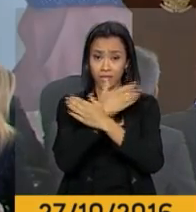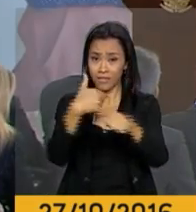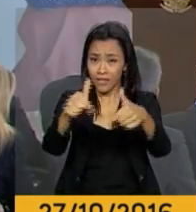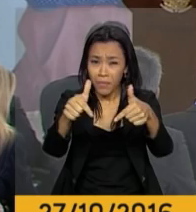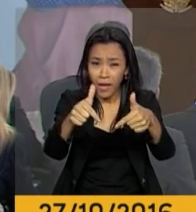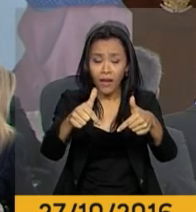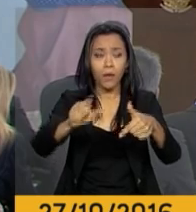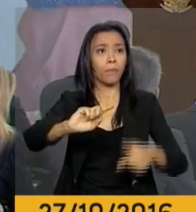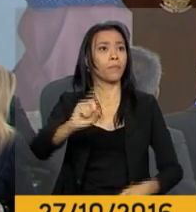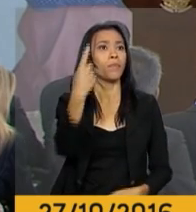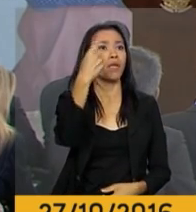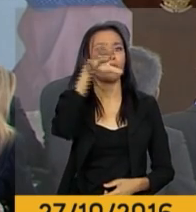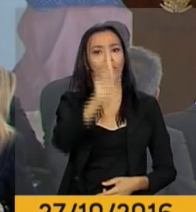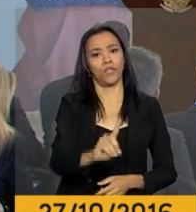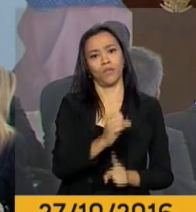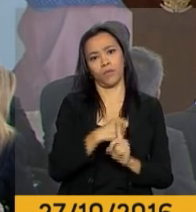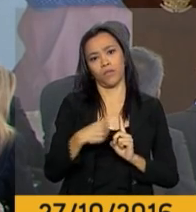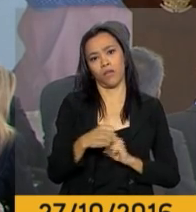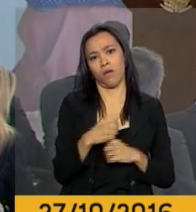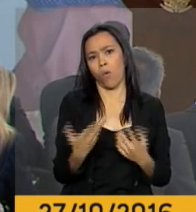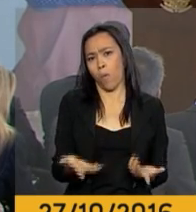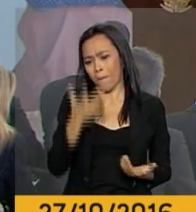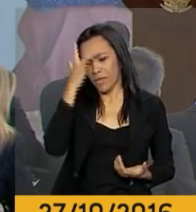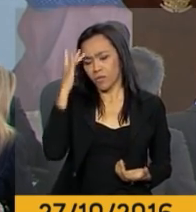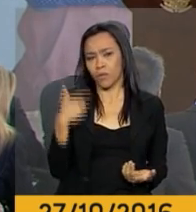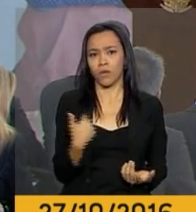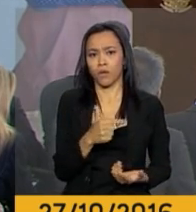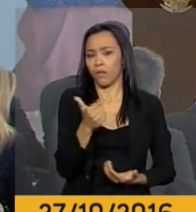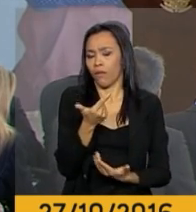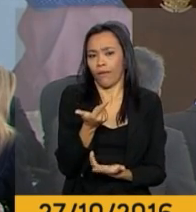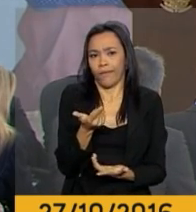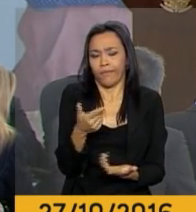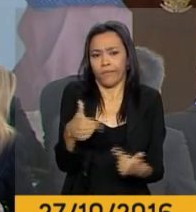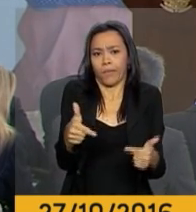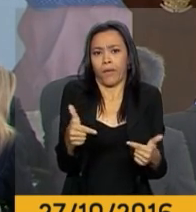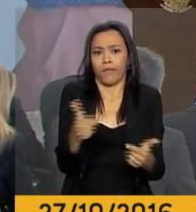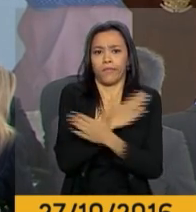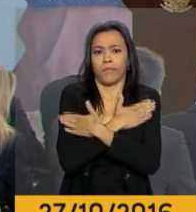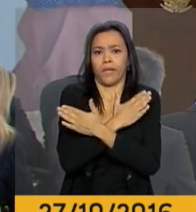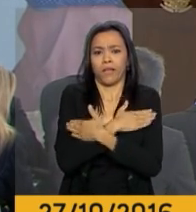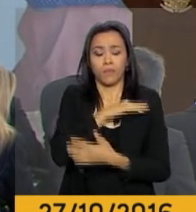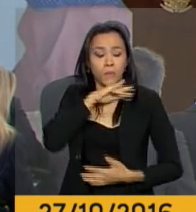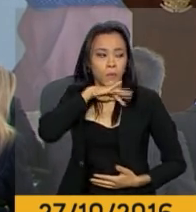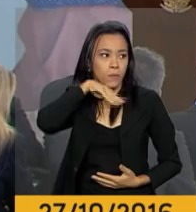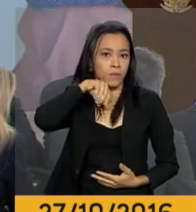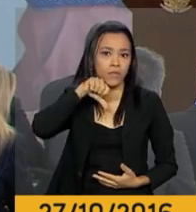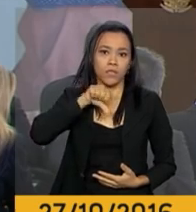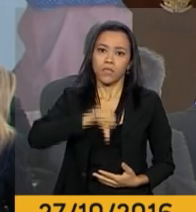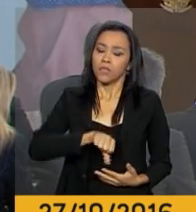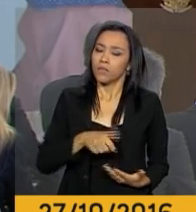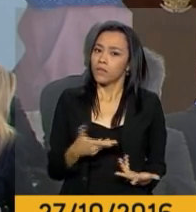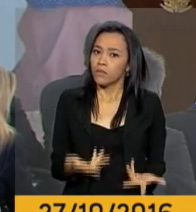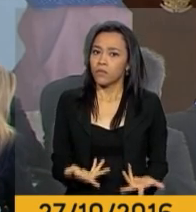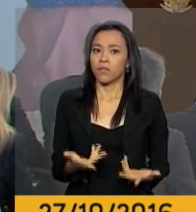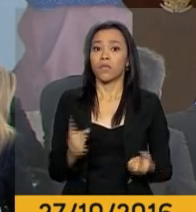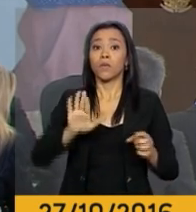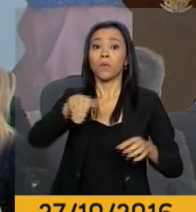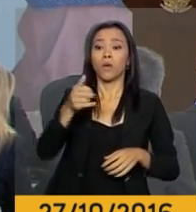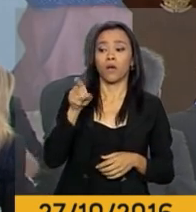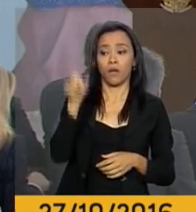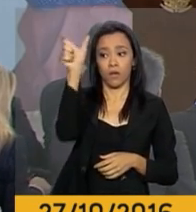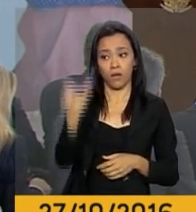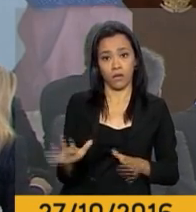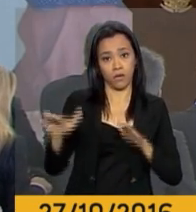sociais. Não há nada mais indigno, não é, do que o desemprego. E quando o Afif menciona